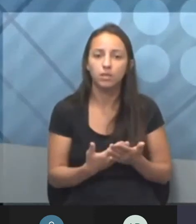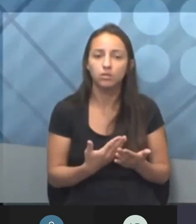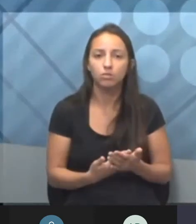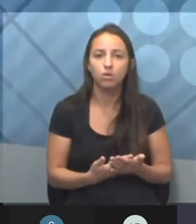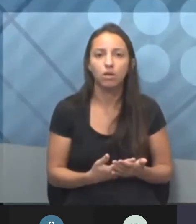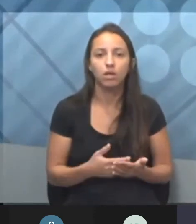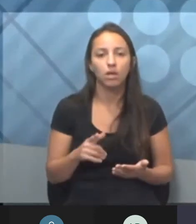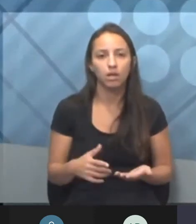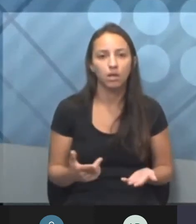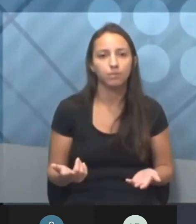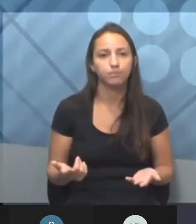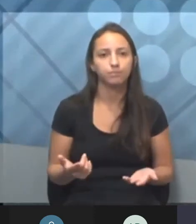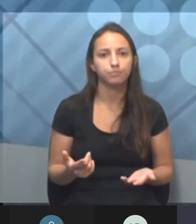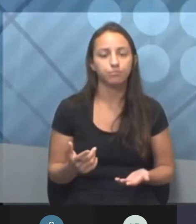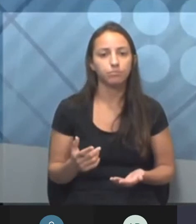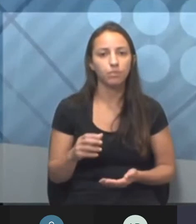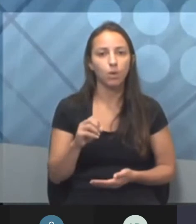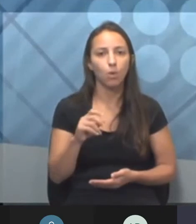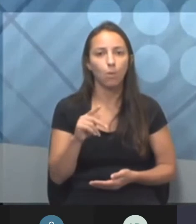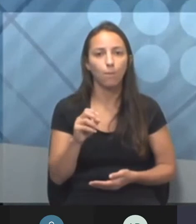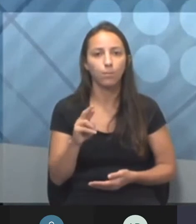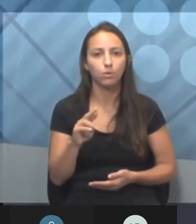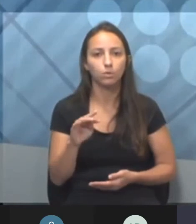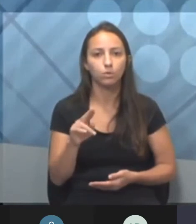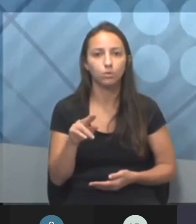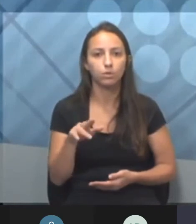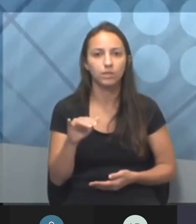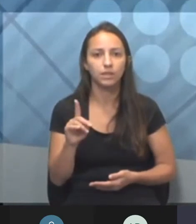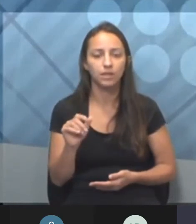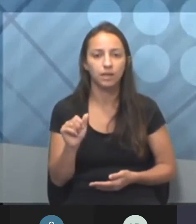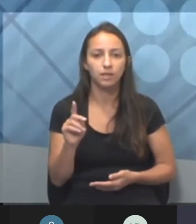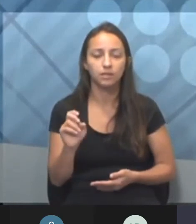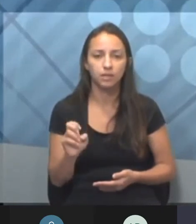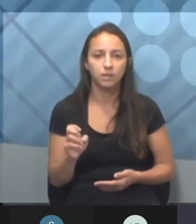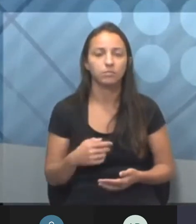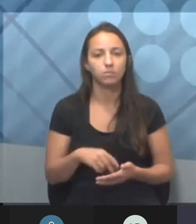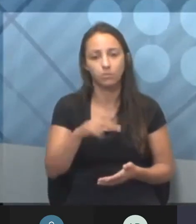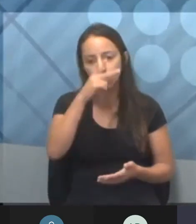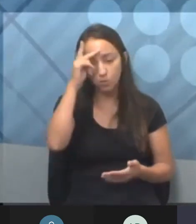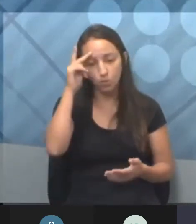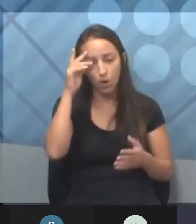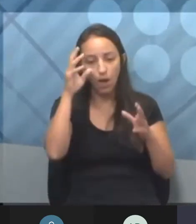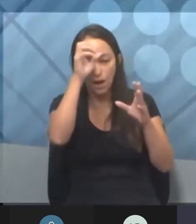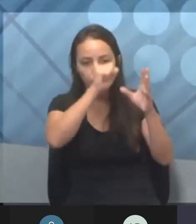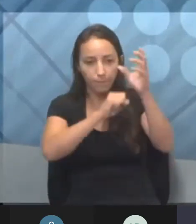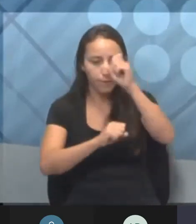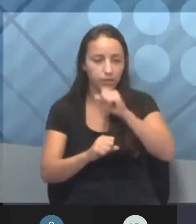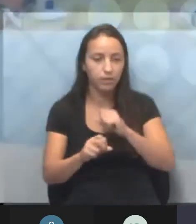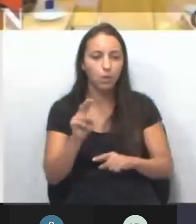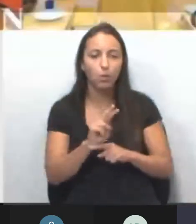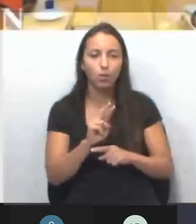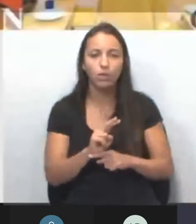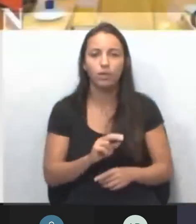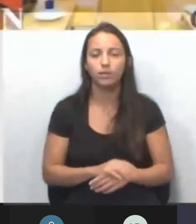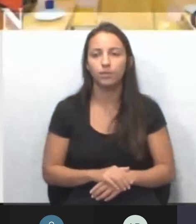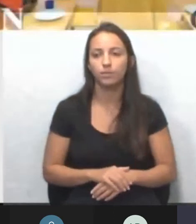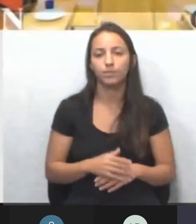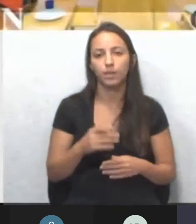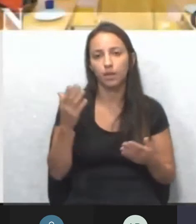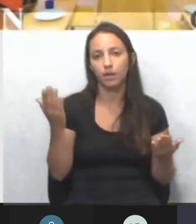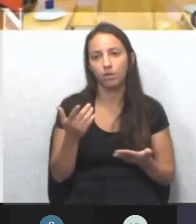essa oportunidade de desenvolver essa habilidade de cuidar do que é de todos, não é mesmo? Bom, então agora nós vamos ao